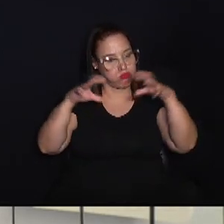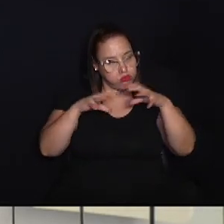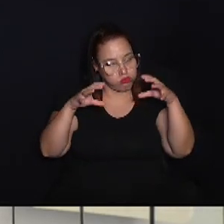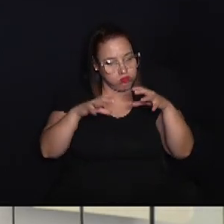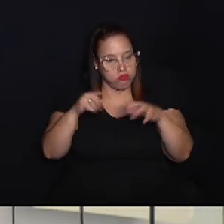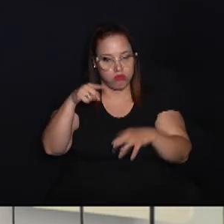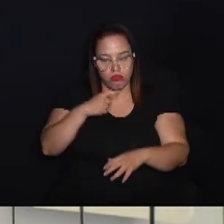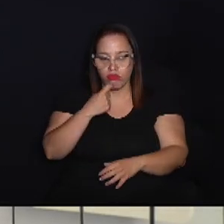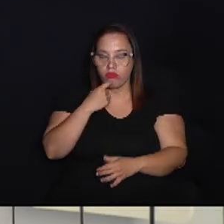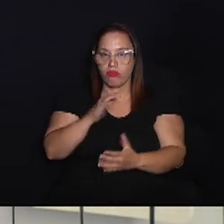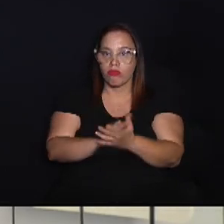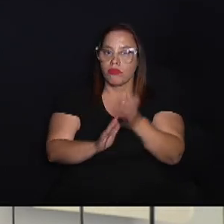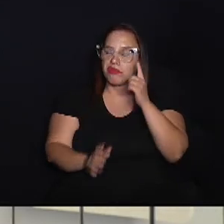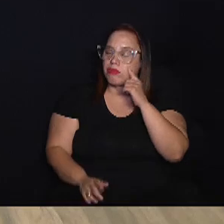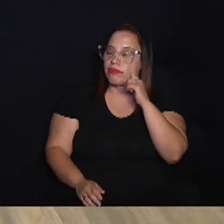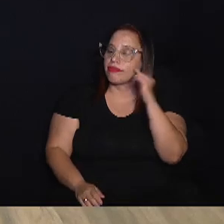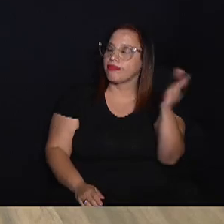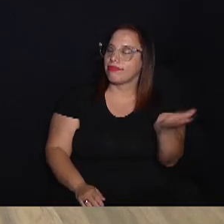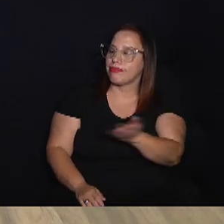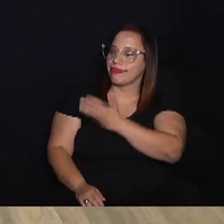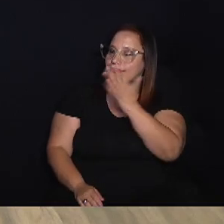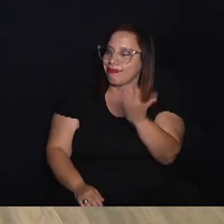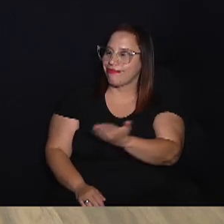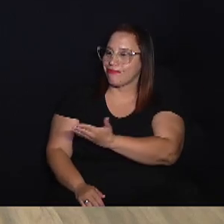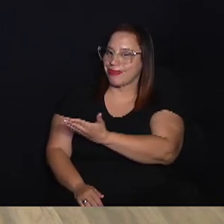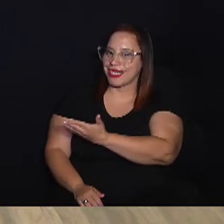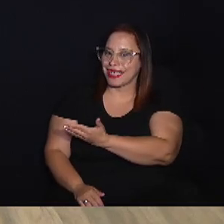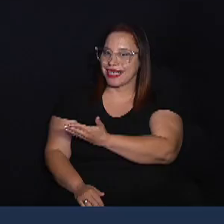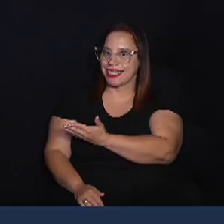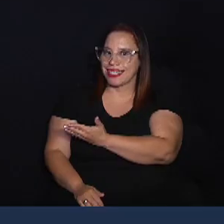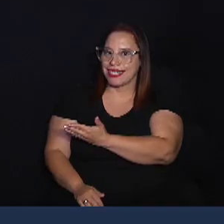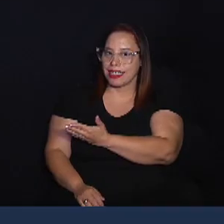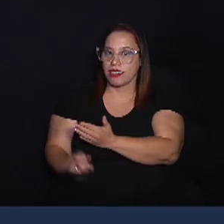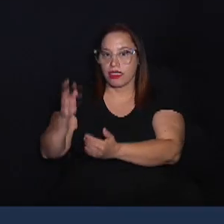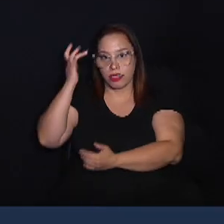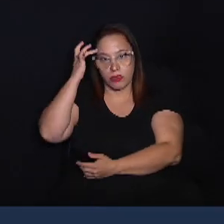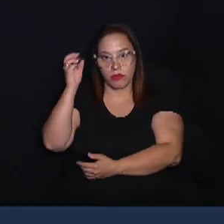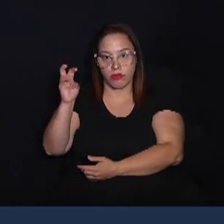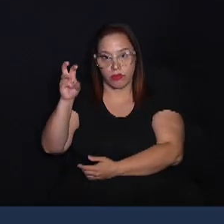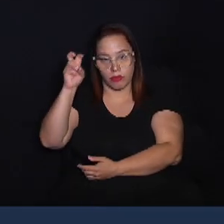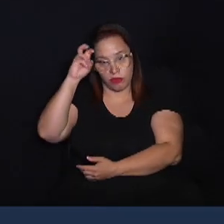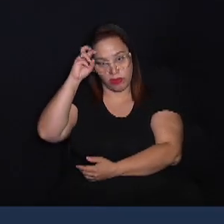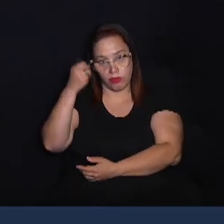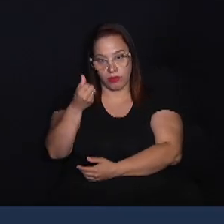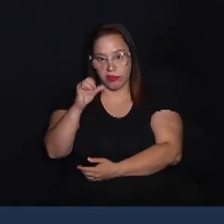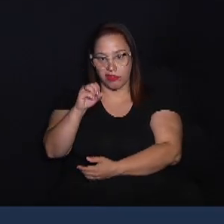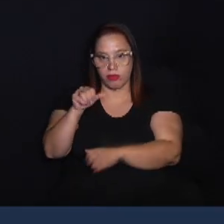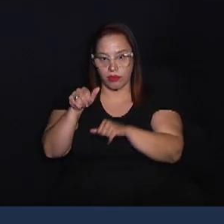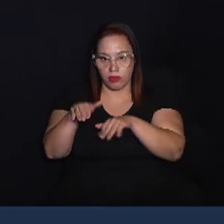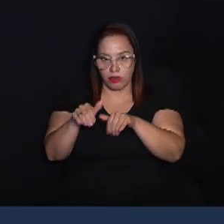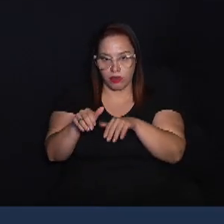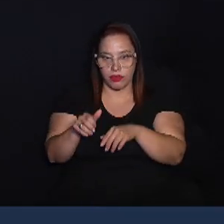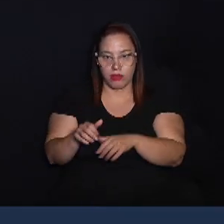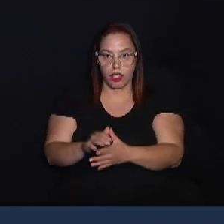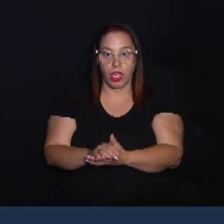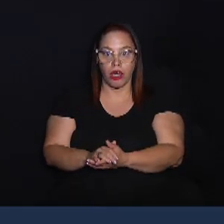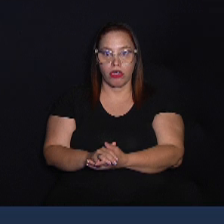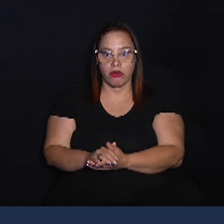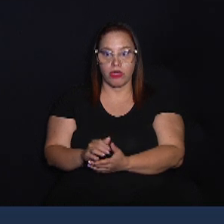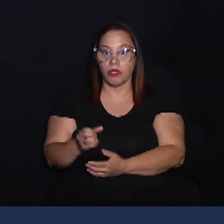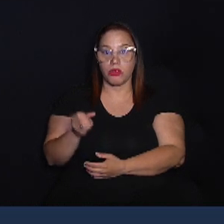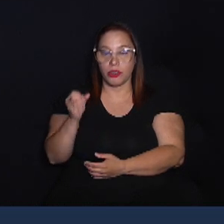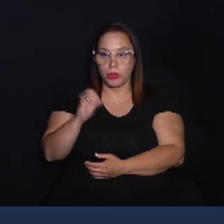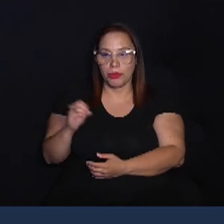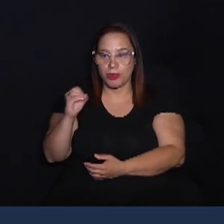de Campinas. Vamos às temperaturas? Elas já estão aqui na minha tela. Para amanhã, quinta-feira, então 10 de setembro, mínima de 20 graus.